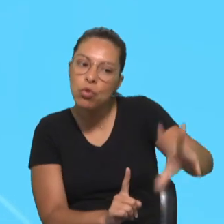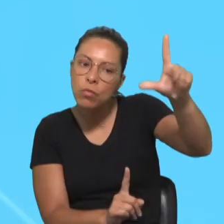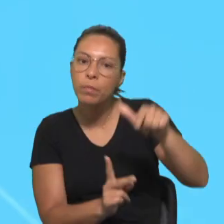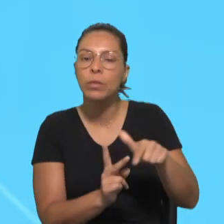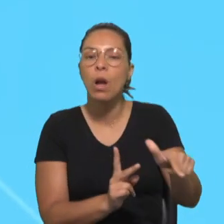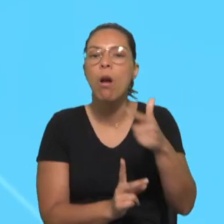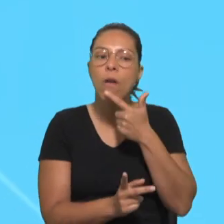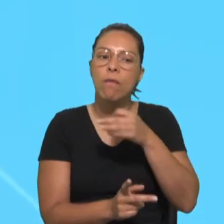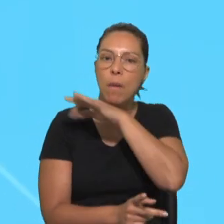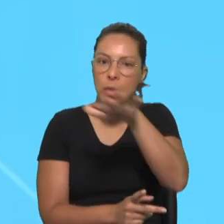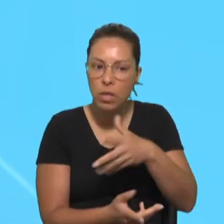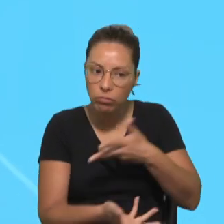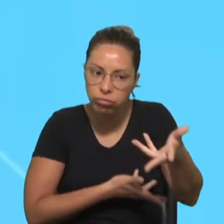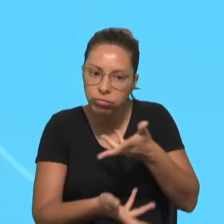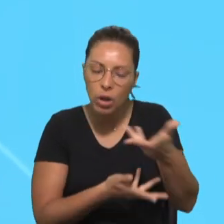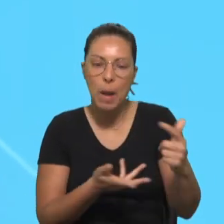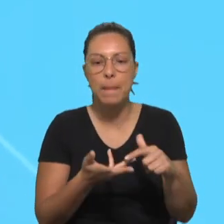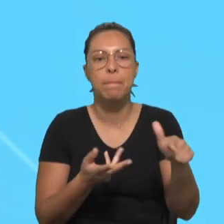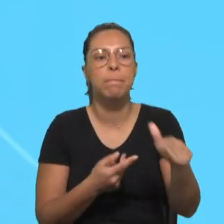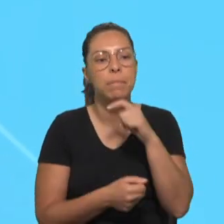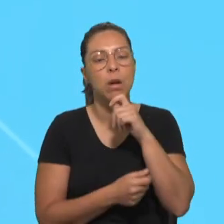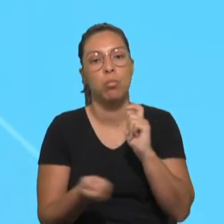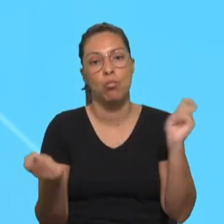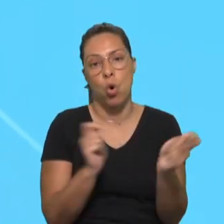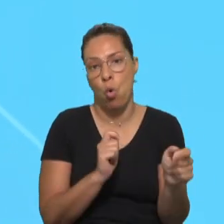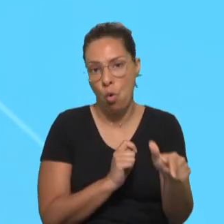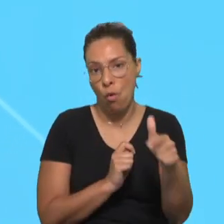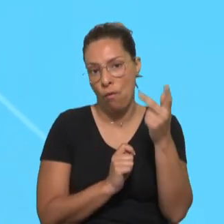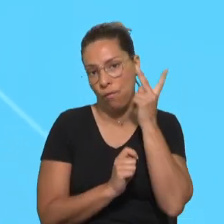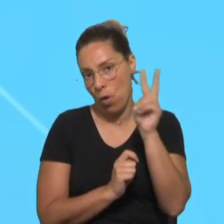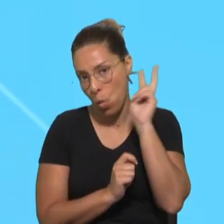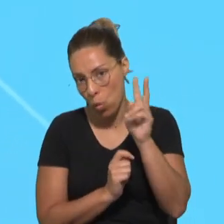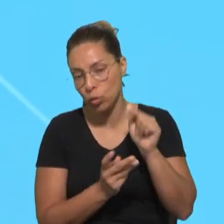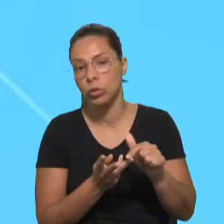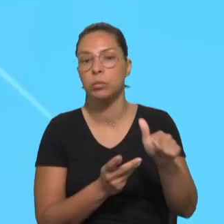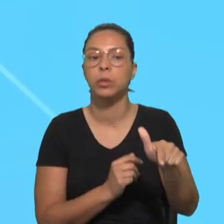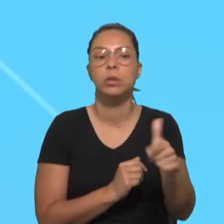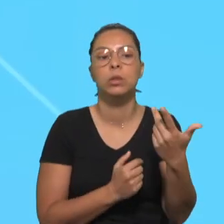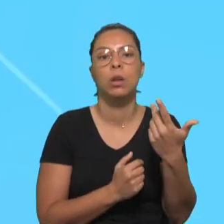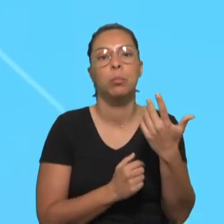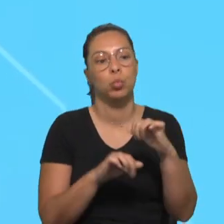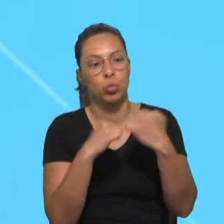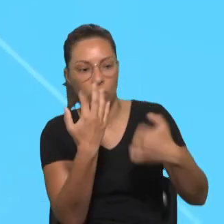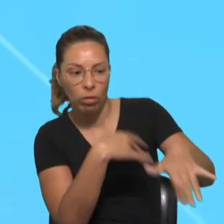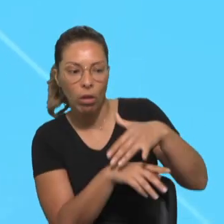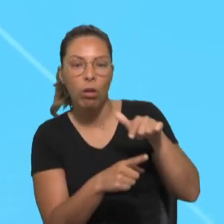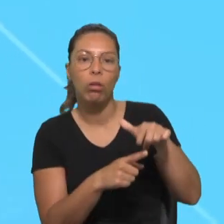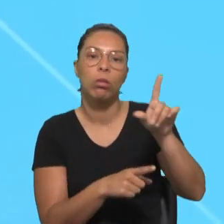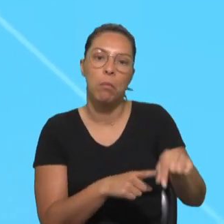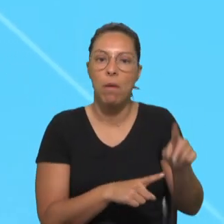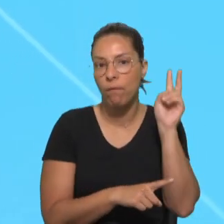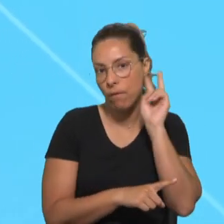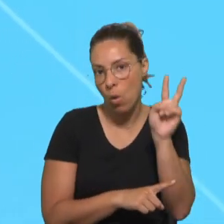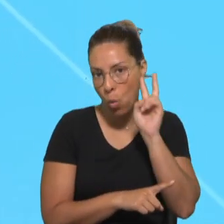a percepção sobre alguma mudança de valores, valores constitutivos das famílias, da sociedade, mas também valores